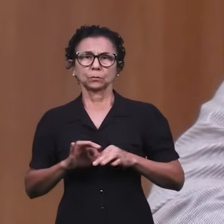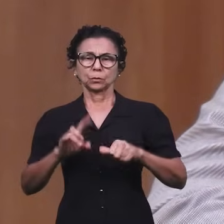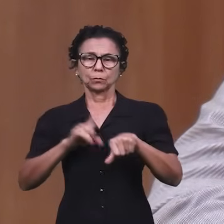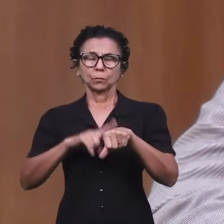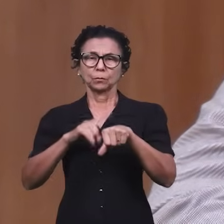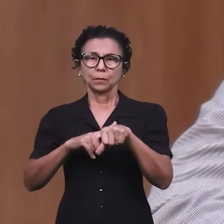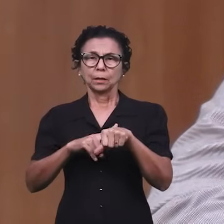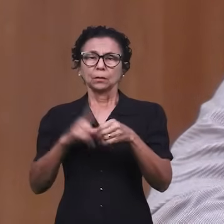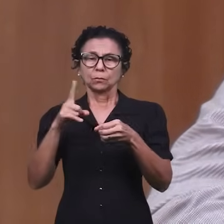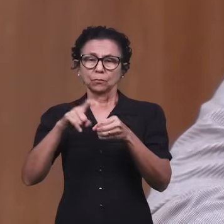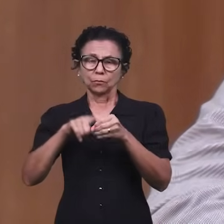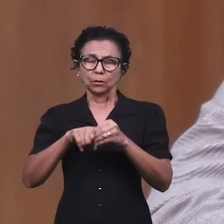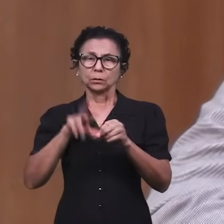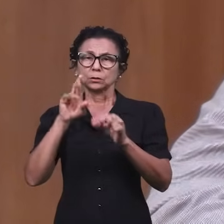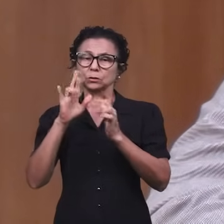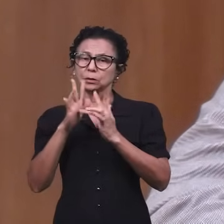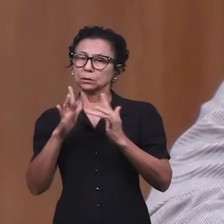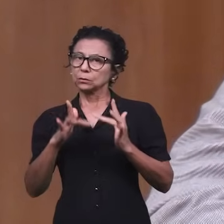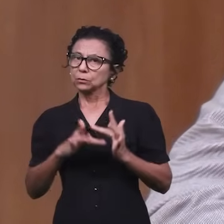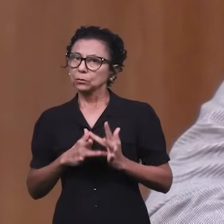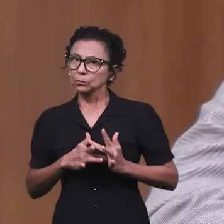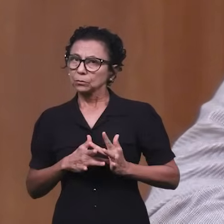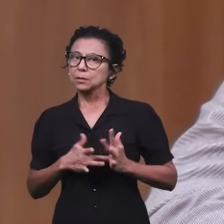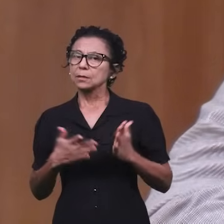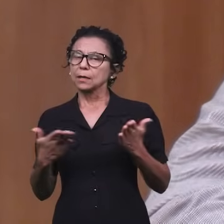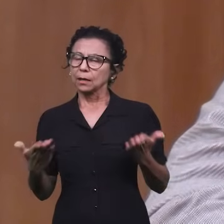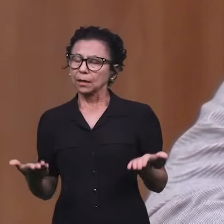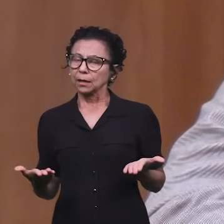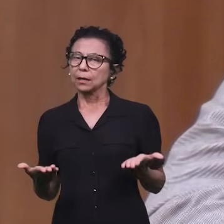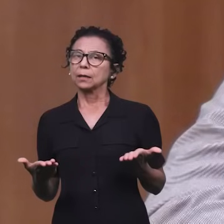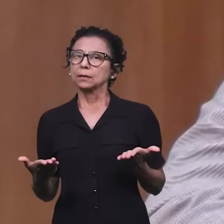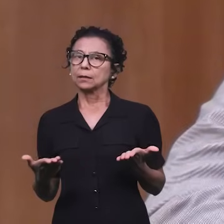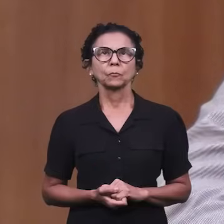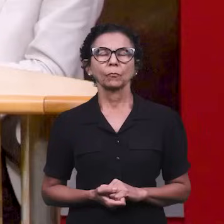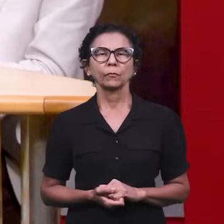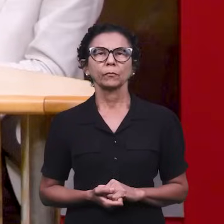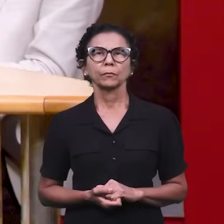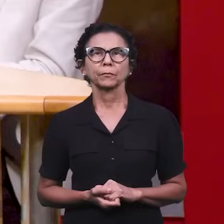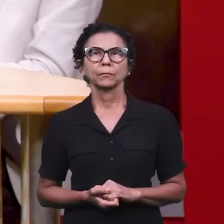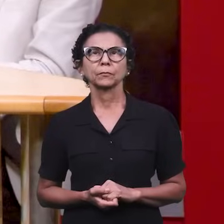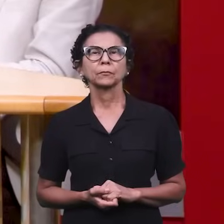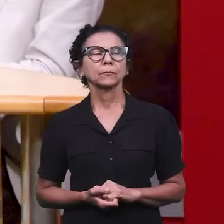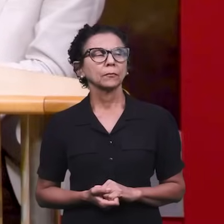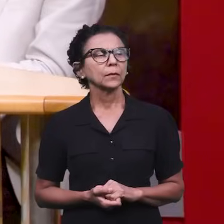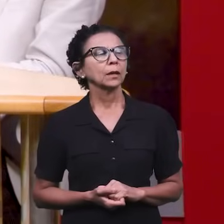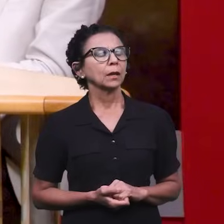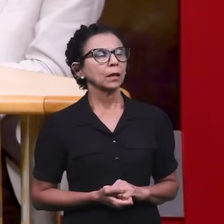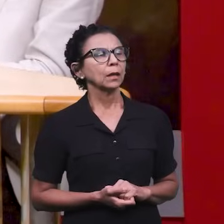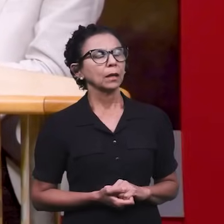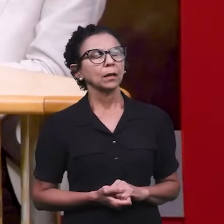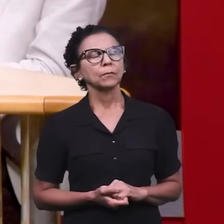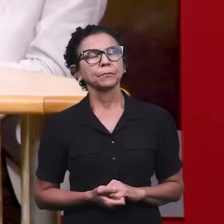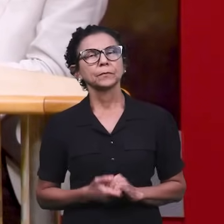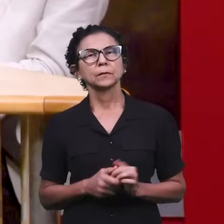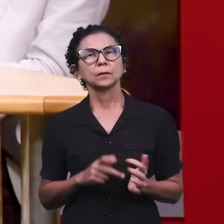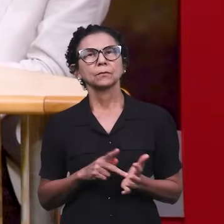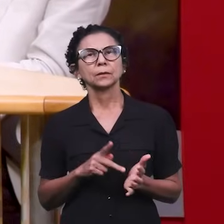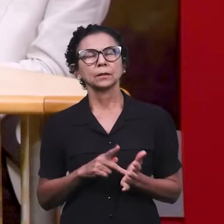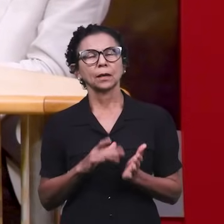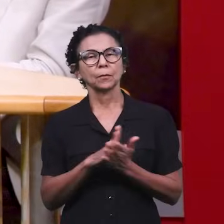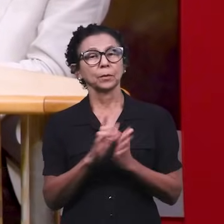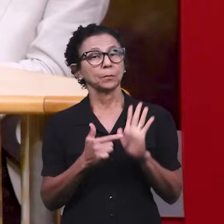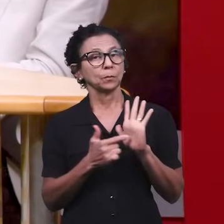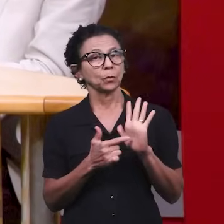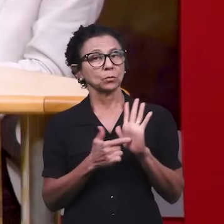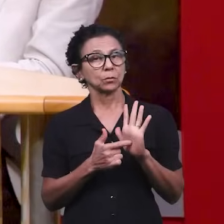vivemos, o tempo profético que arremete à volta do Senhor Jesus. Você veja como o temor é importante. A Bíblia diz o seguinte, que o temor